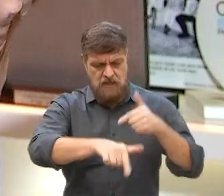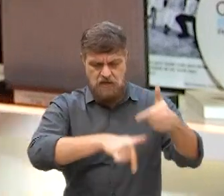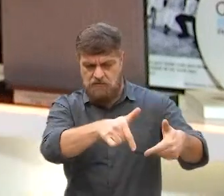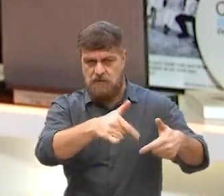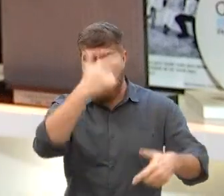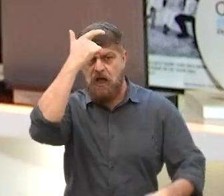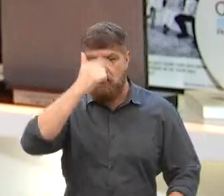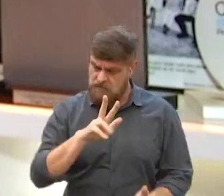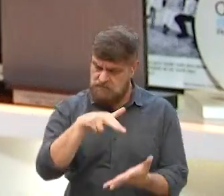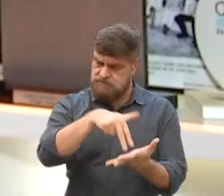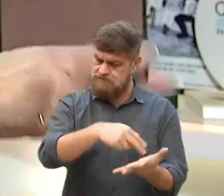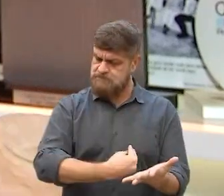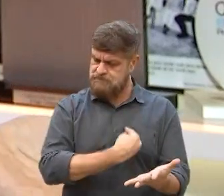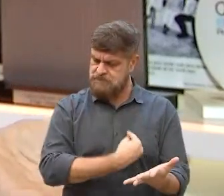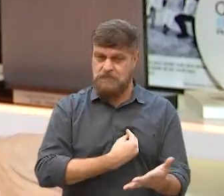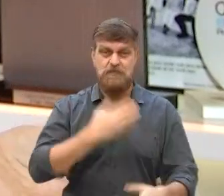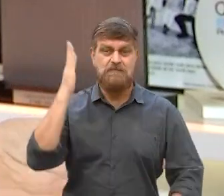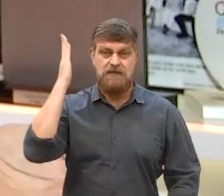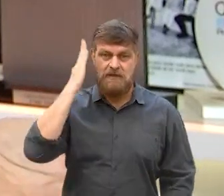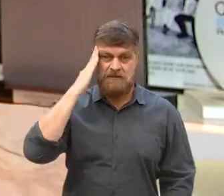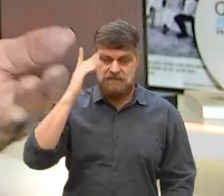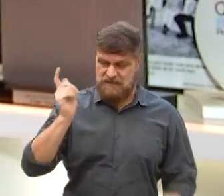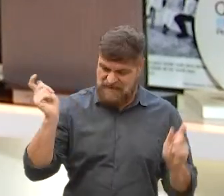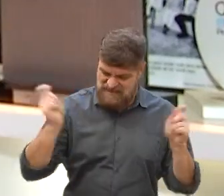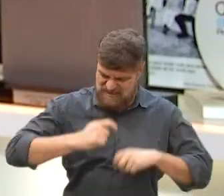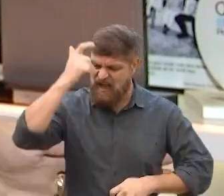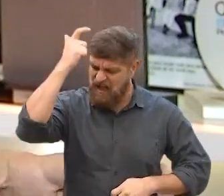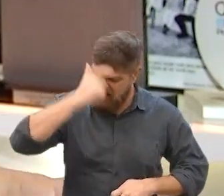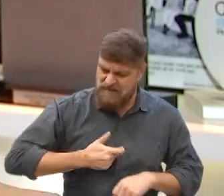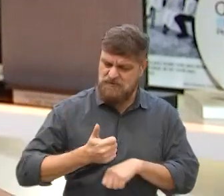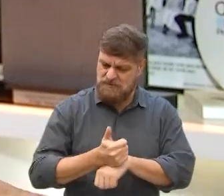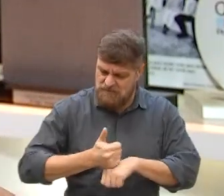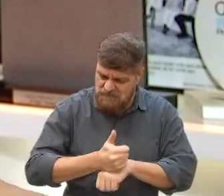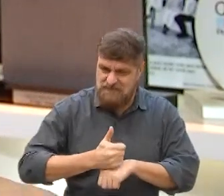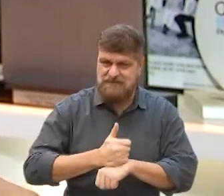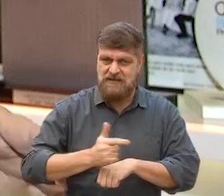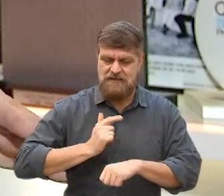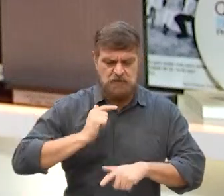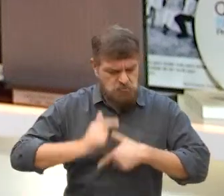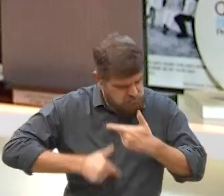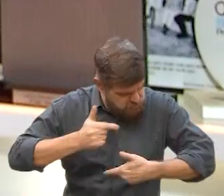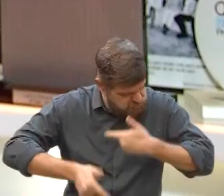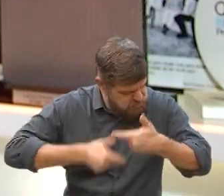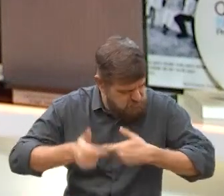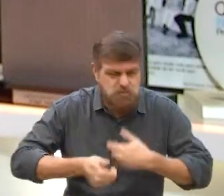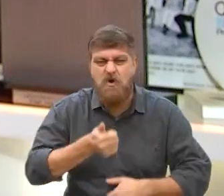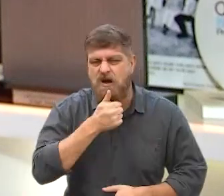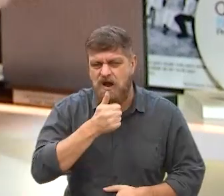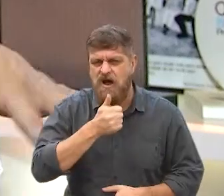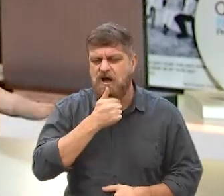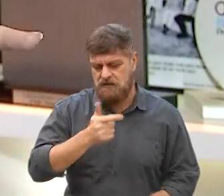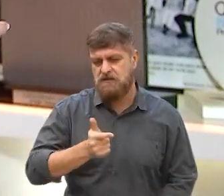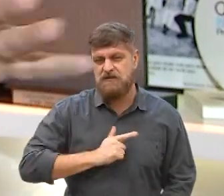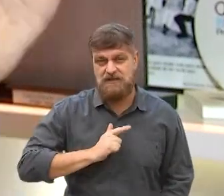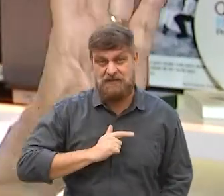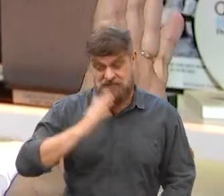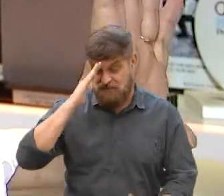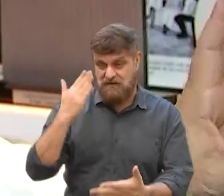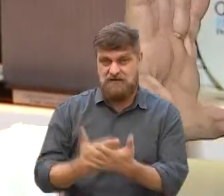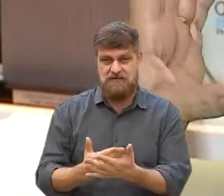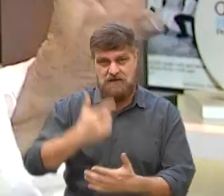que ninguém sabia direito o que fazia, mulher então que ia fazer projetos